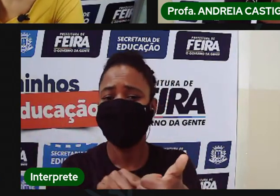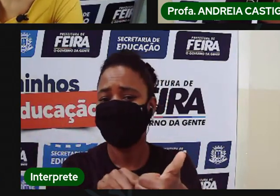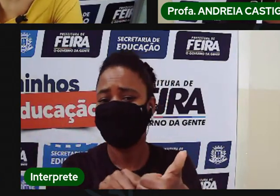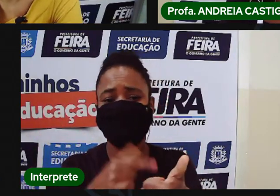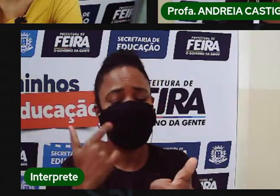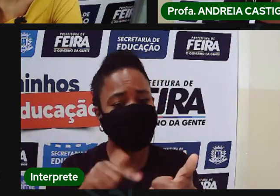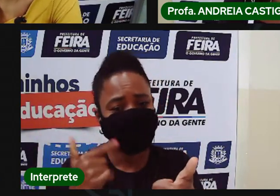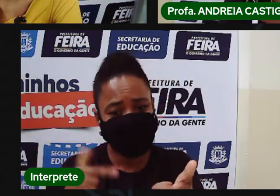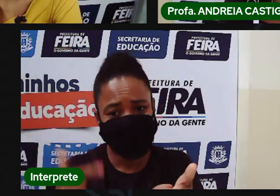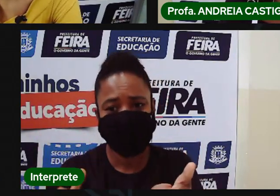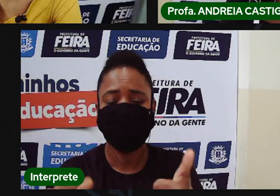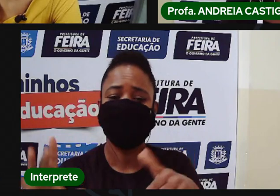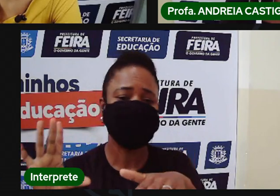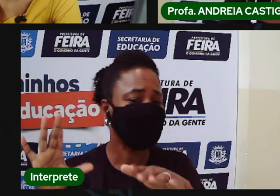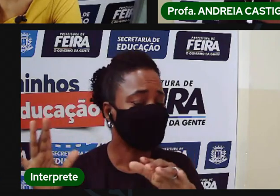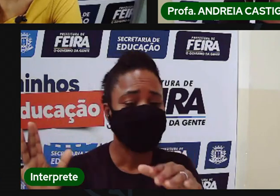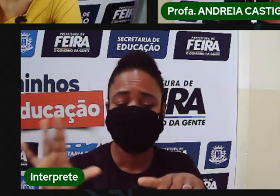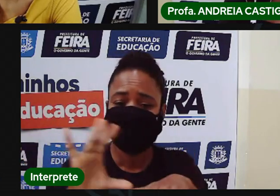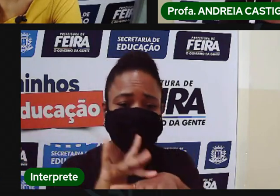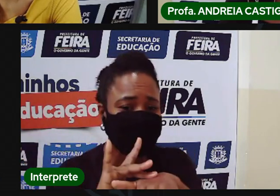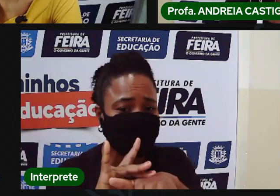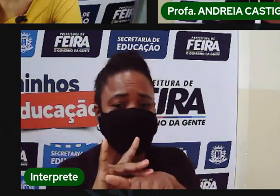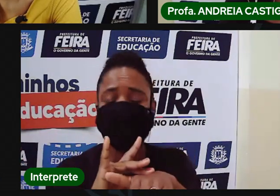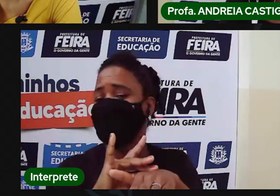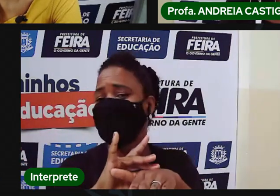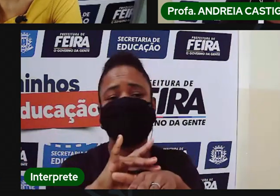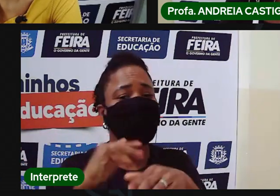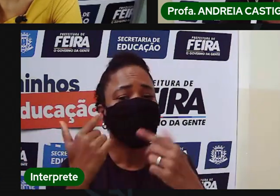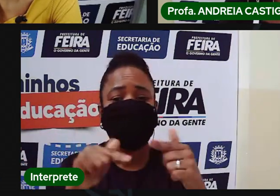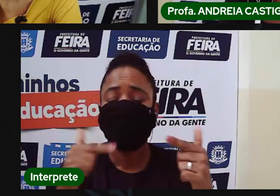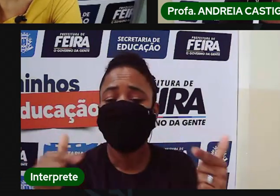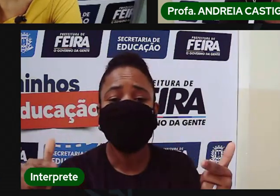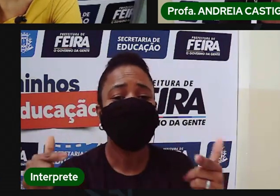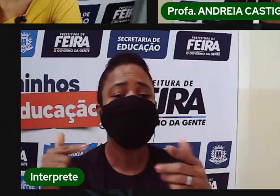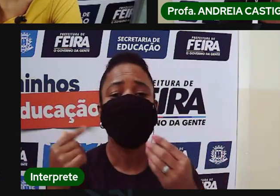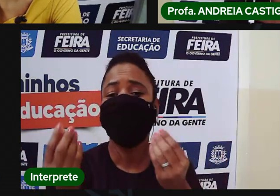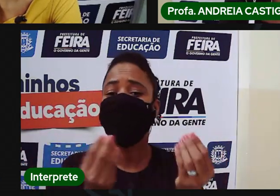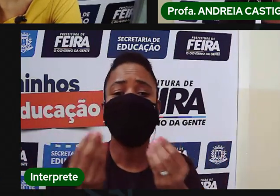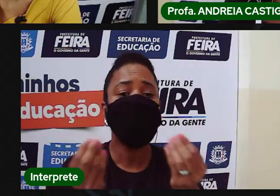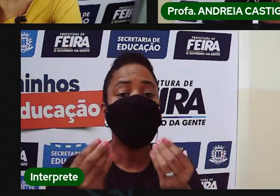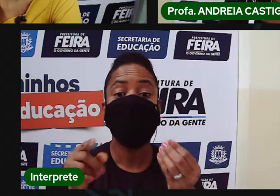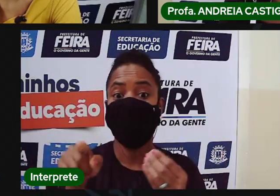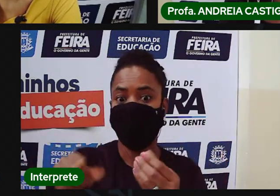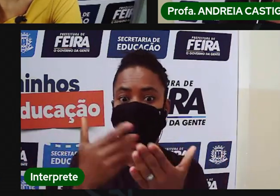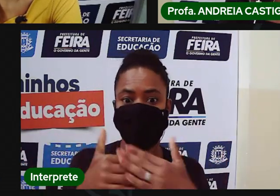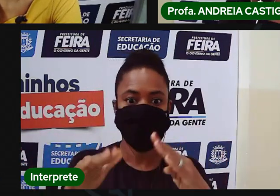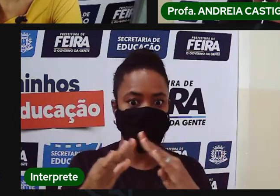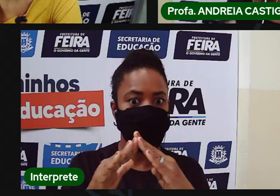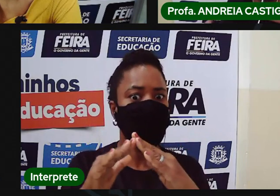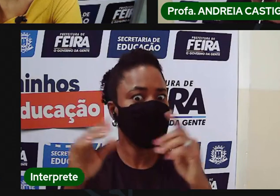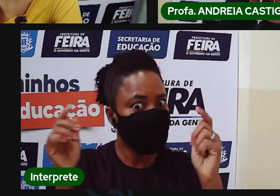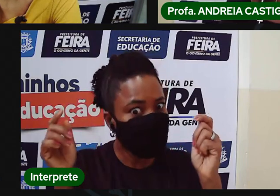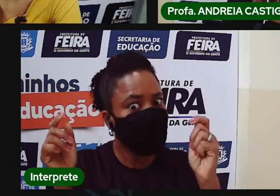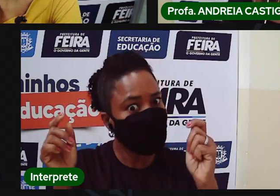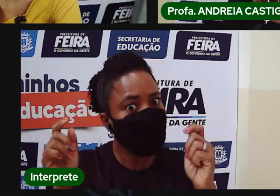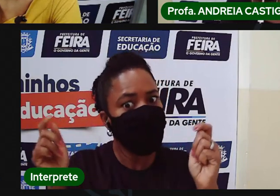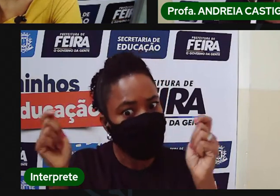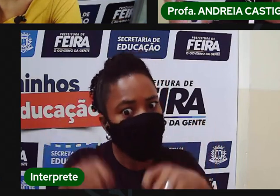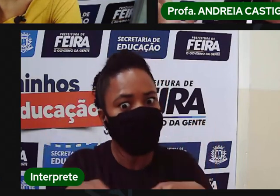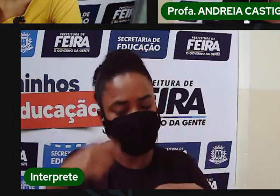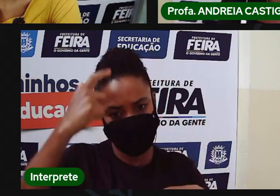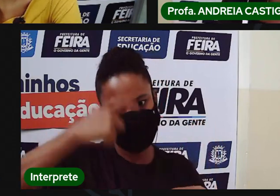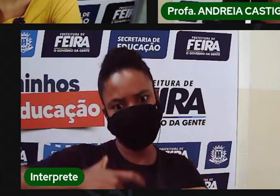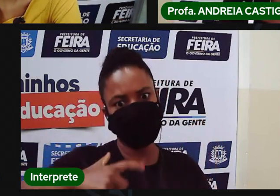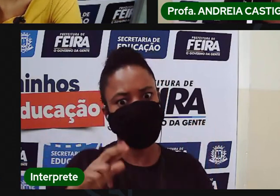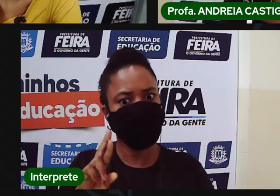um Wi-Fi ou internet de qualidade. Como ela pode também ser protagonista na escola, né? Essas duas